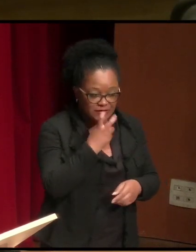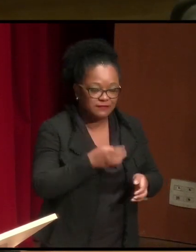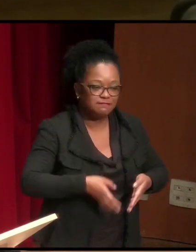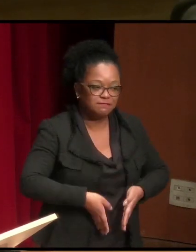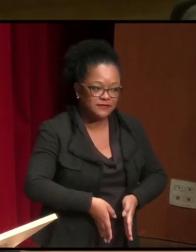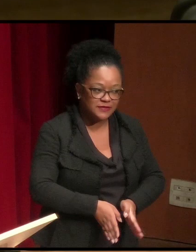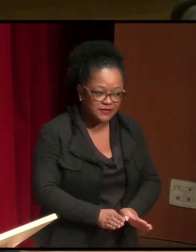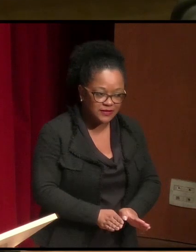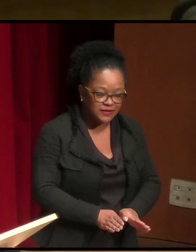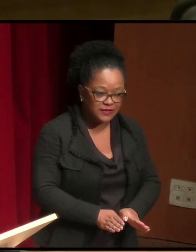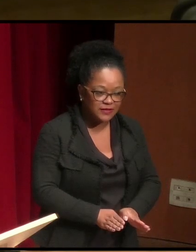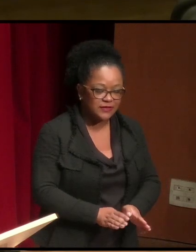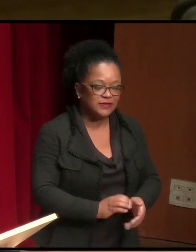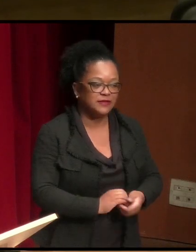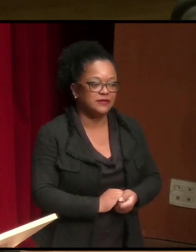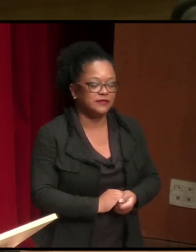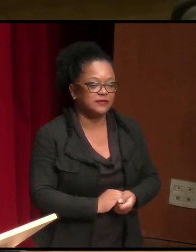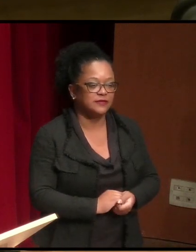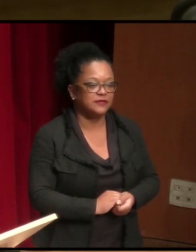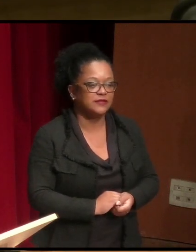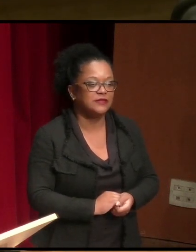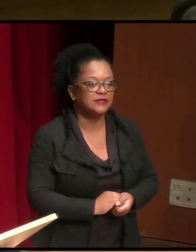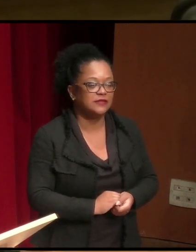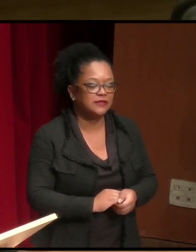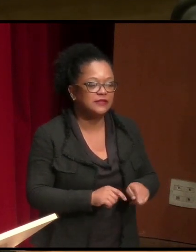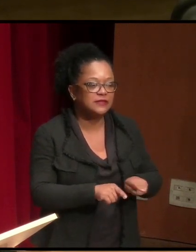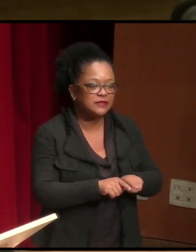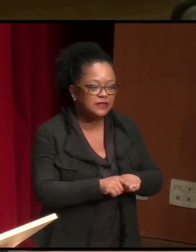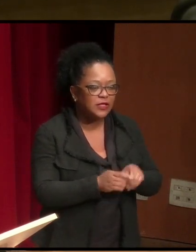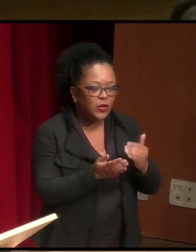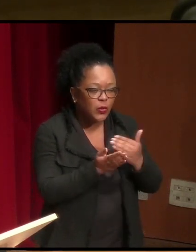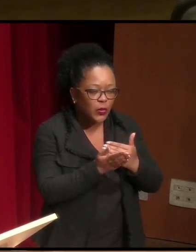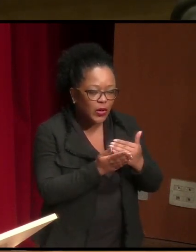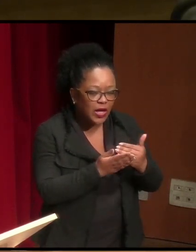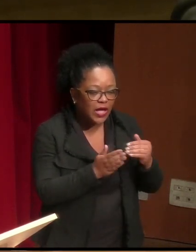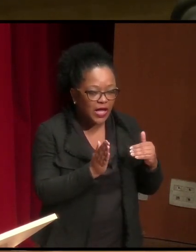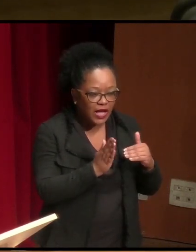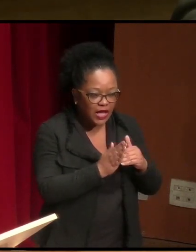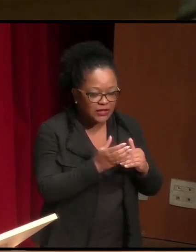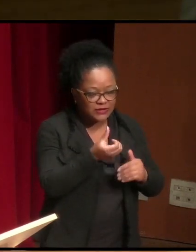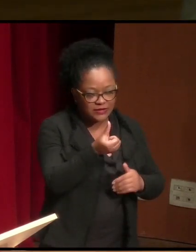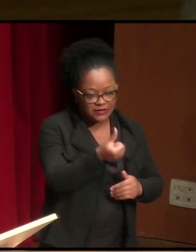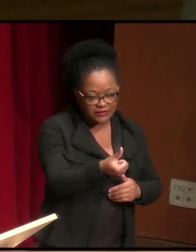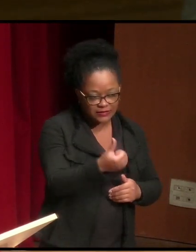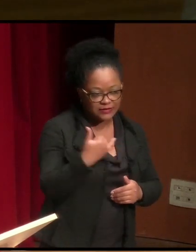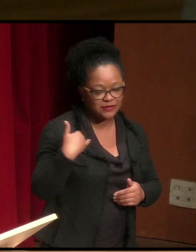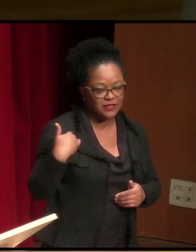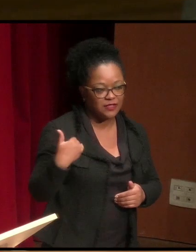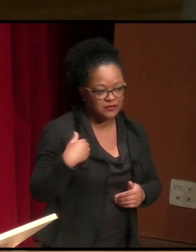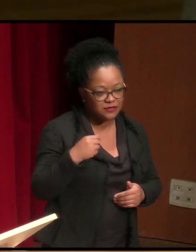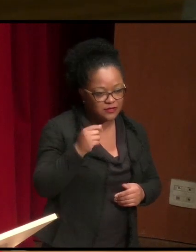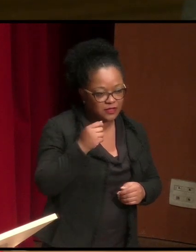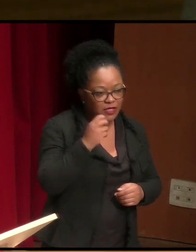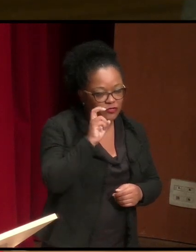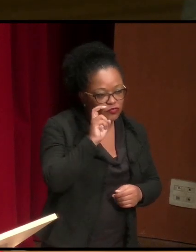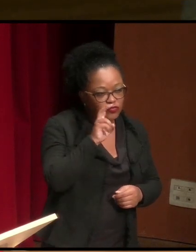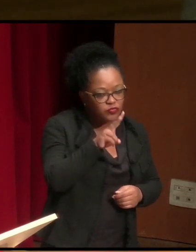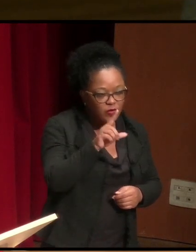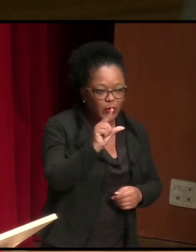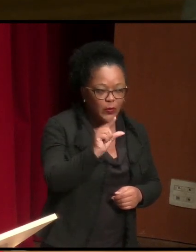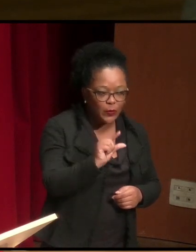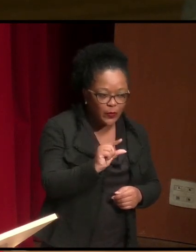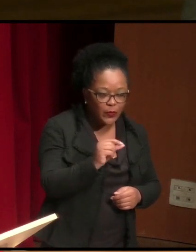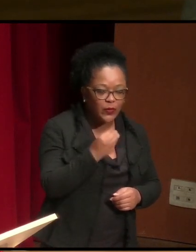nasci. Apesar de ter enxergado um pouquinho até 6 anos de idade, o diagnóstico